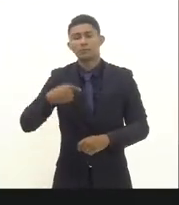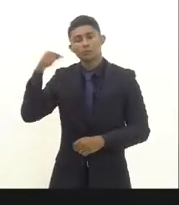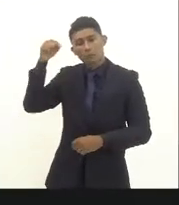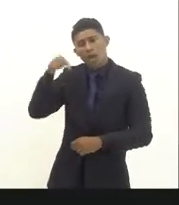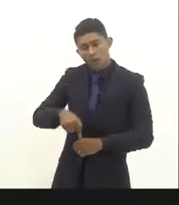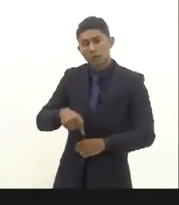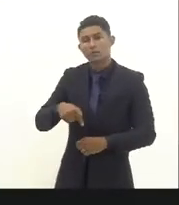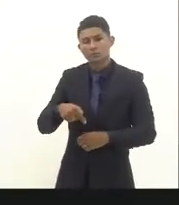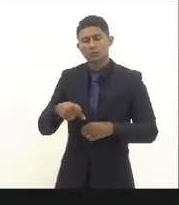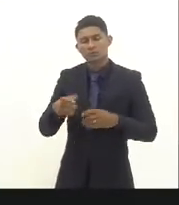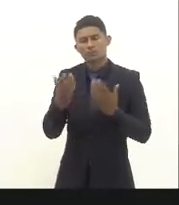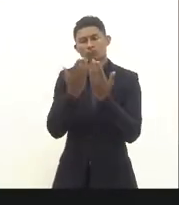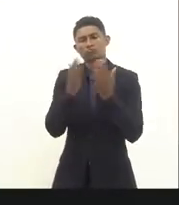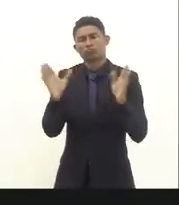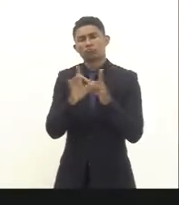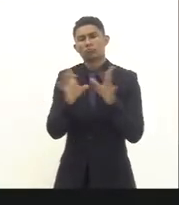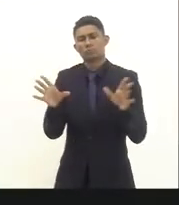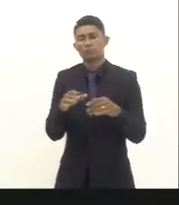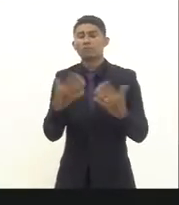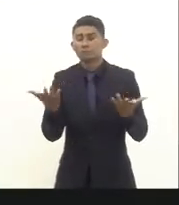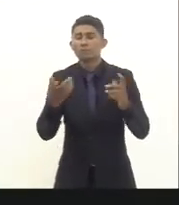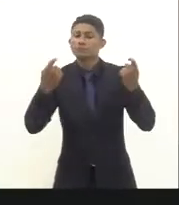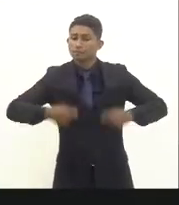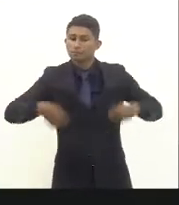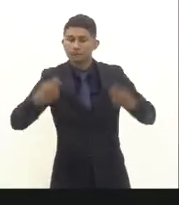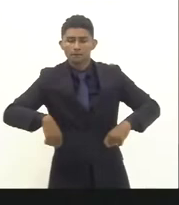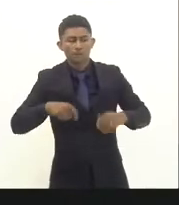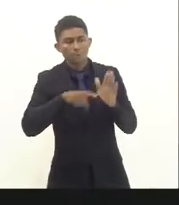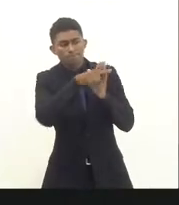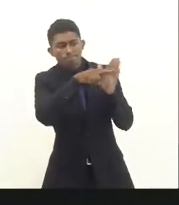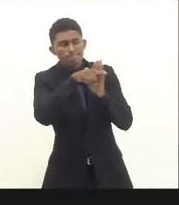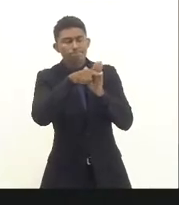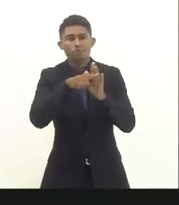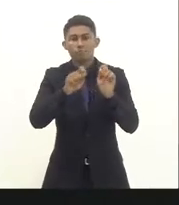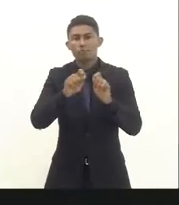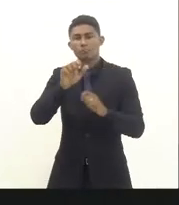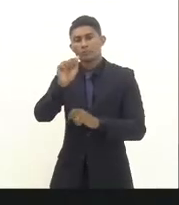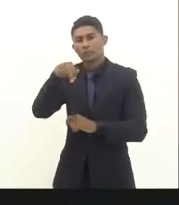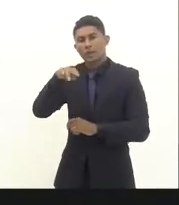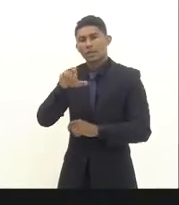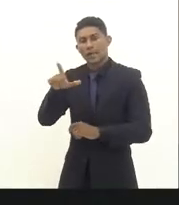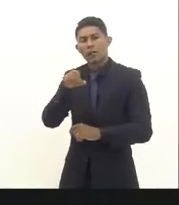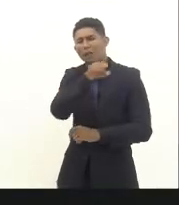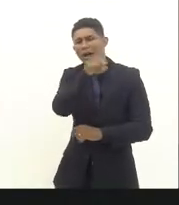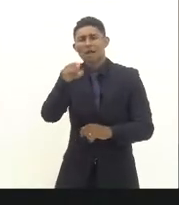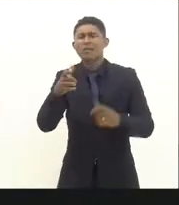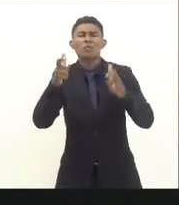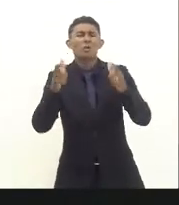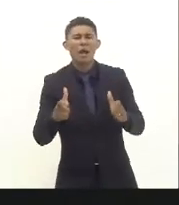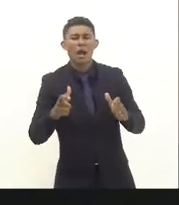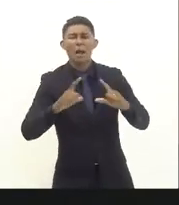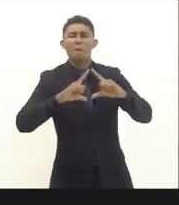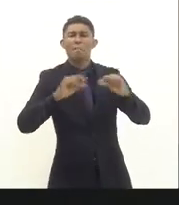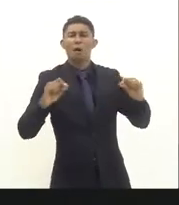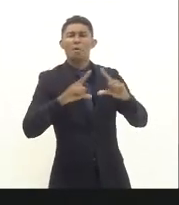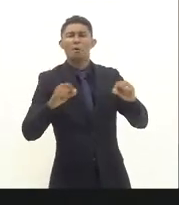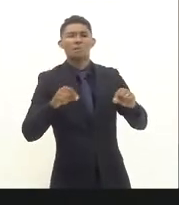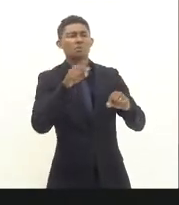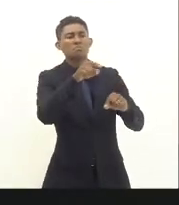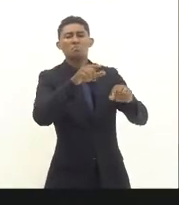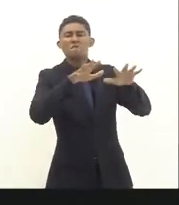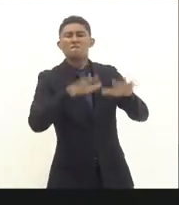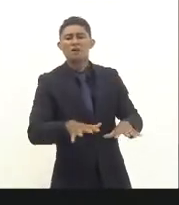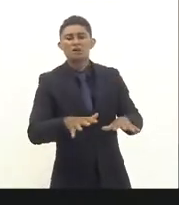vai ficar claro Quem deveria fiscalizar e a Mel ela fica no castelo em Brasília nunca vi aquele uma